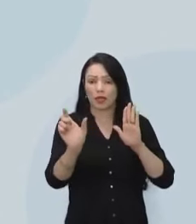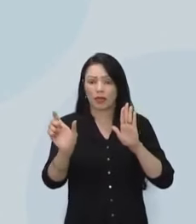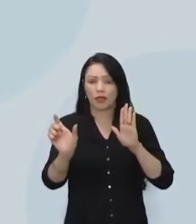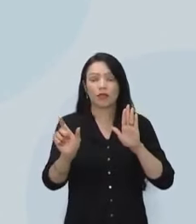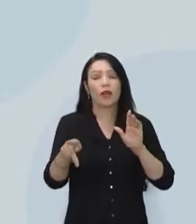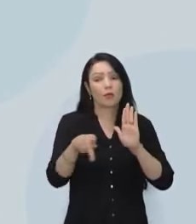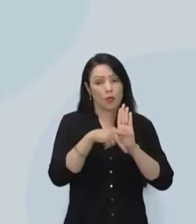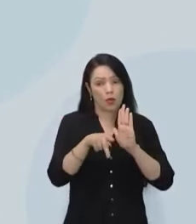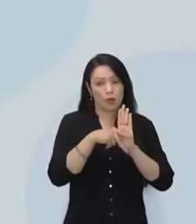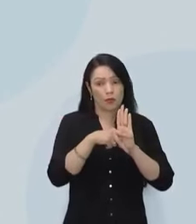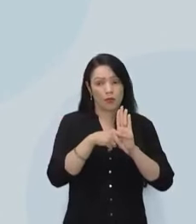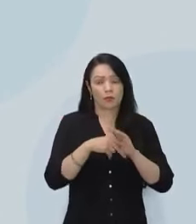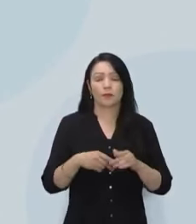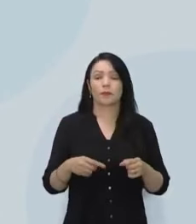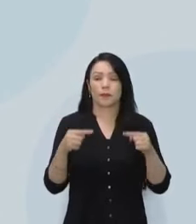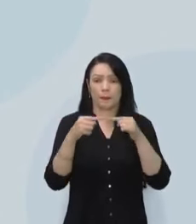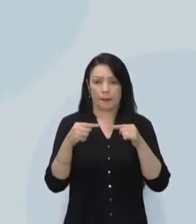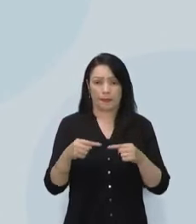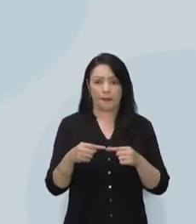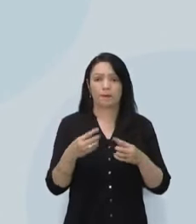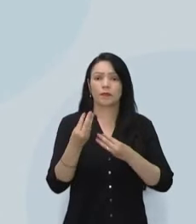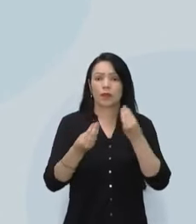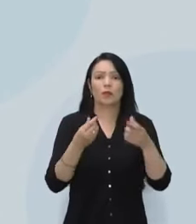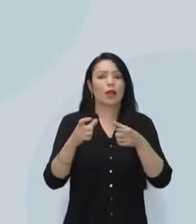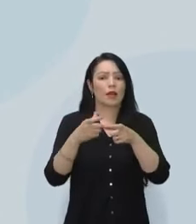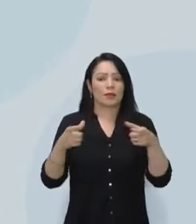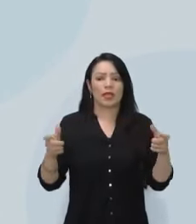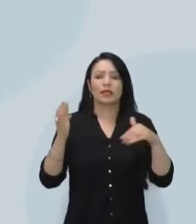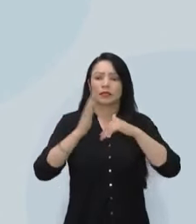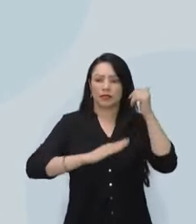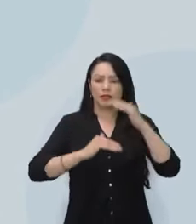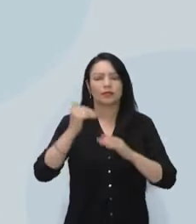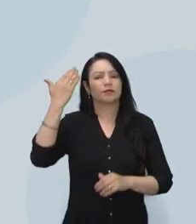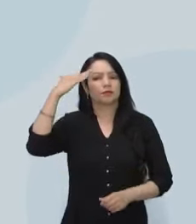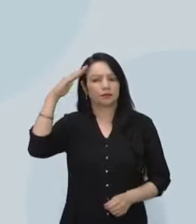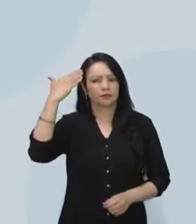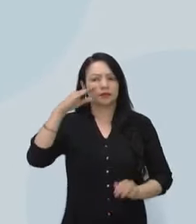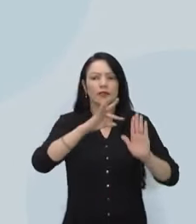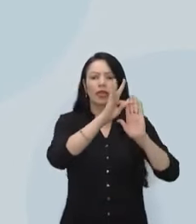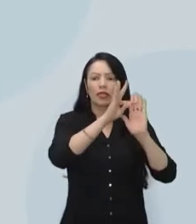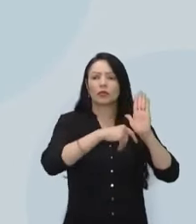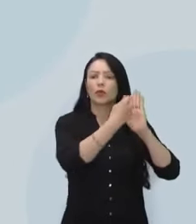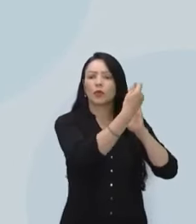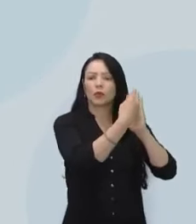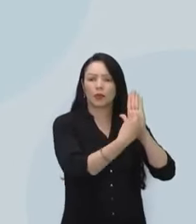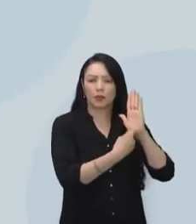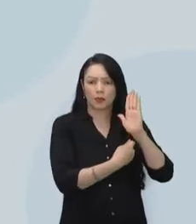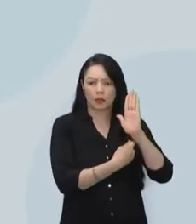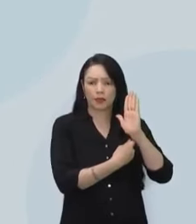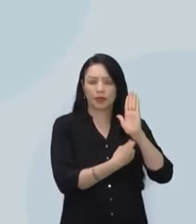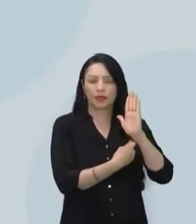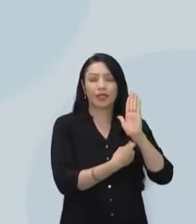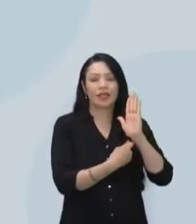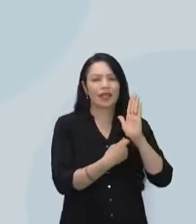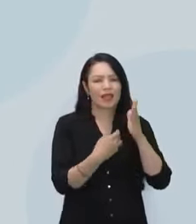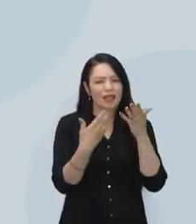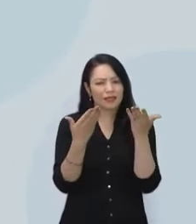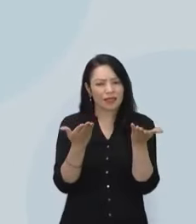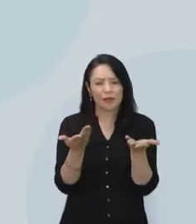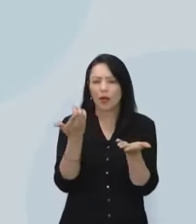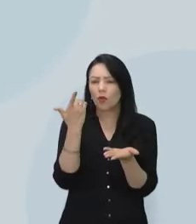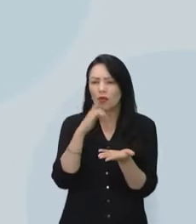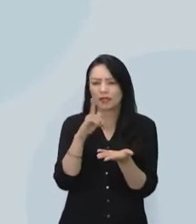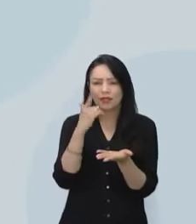especializado, etc., como forma de ampliar suas capacidades de compreensão e produção de textos nesses gêneros. Então é para